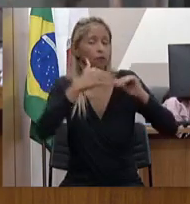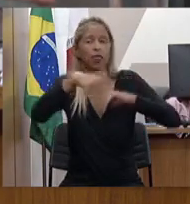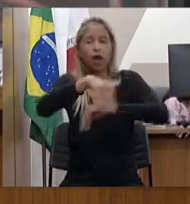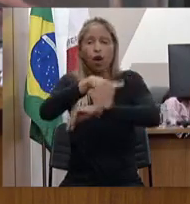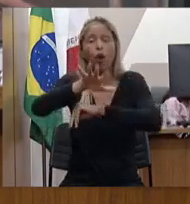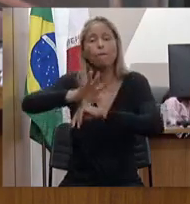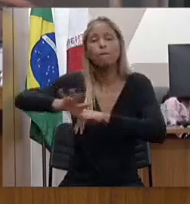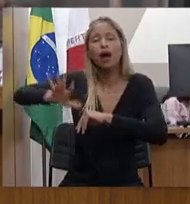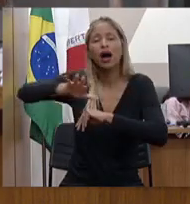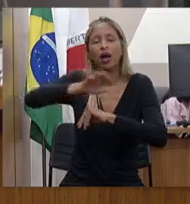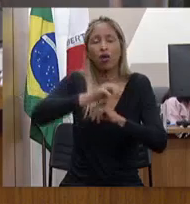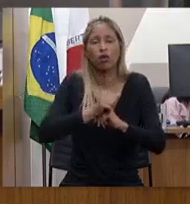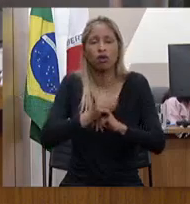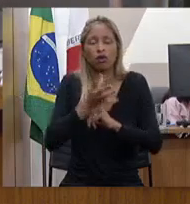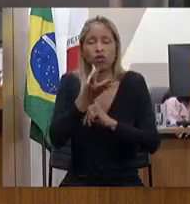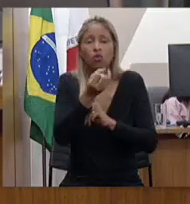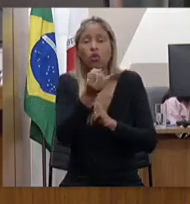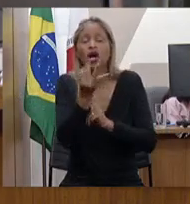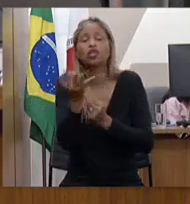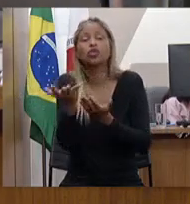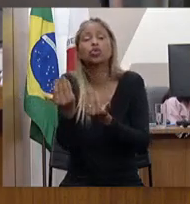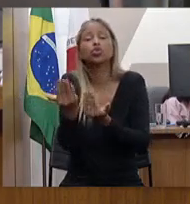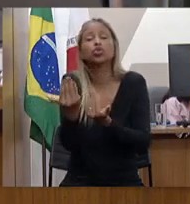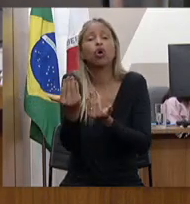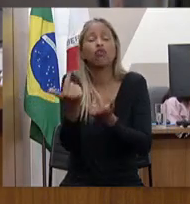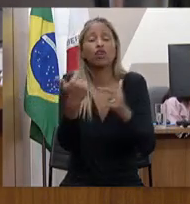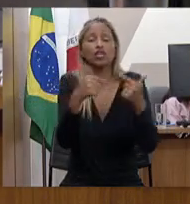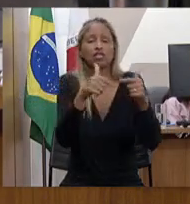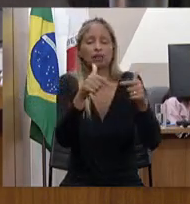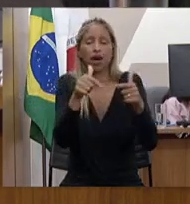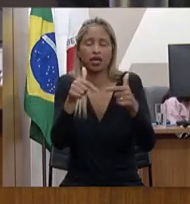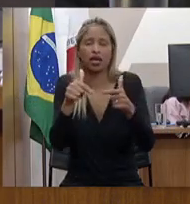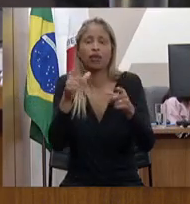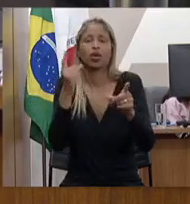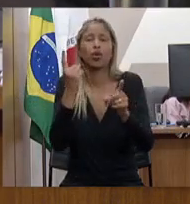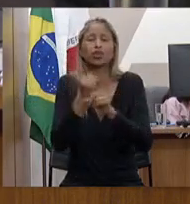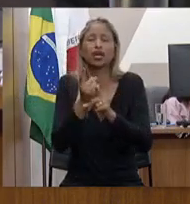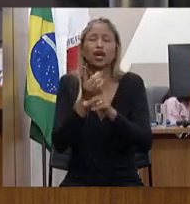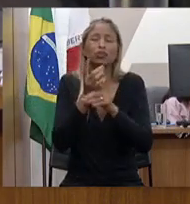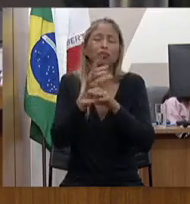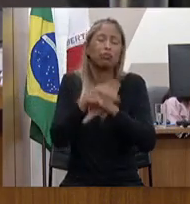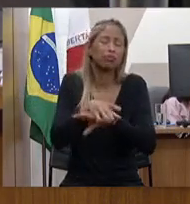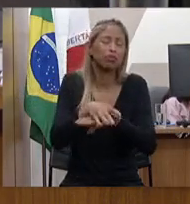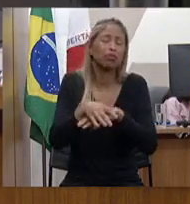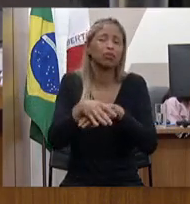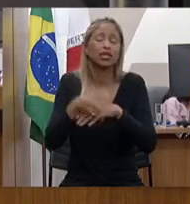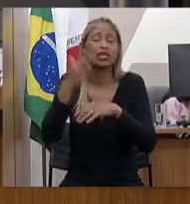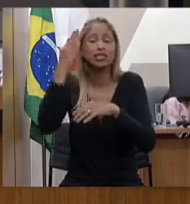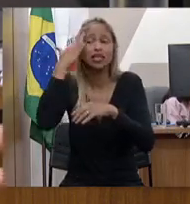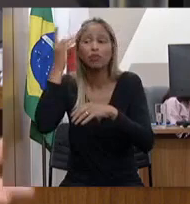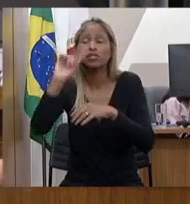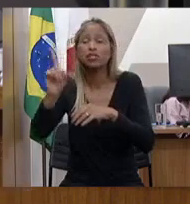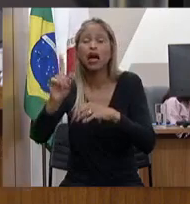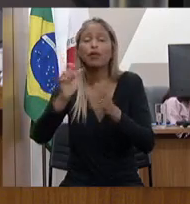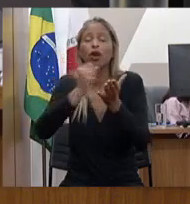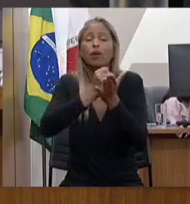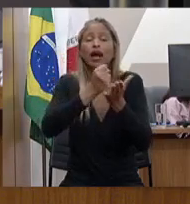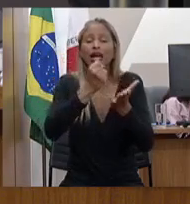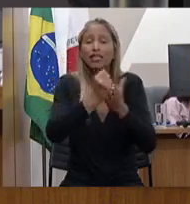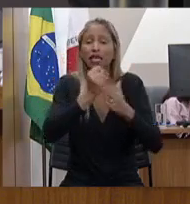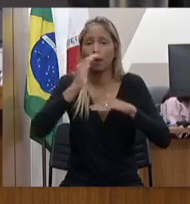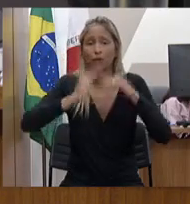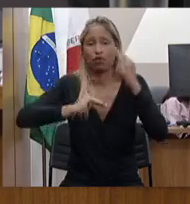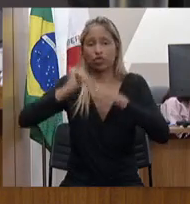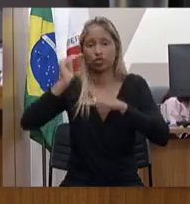no seu bairro um monte de jovens trabalhando hoje em contratos precários que não sabem nem o que que é uma carteira profissional